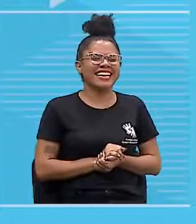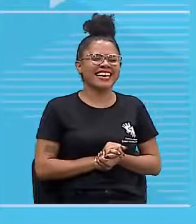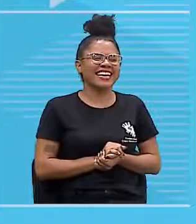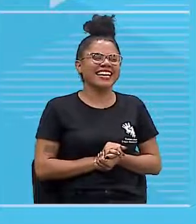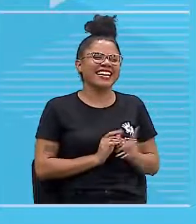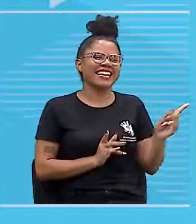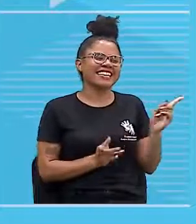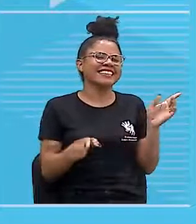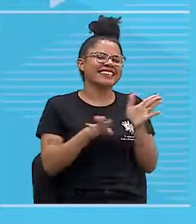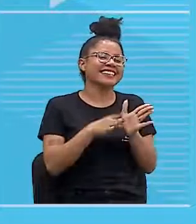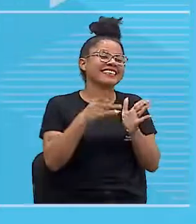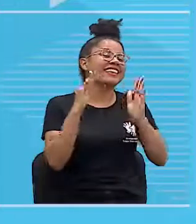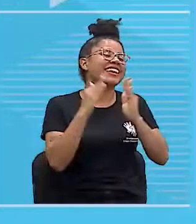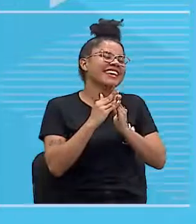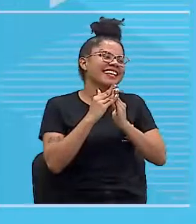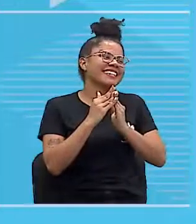onde é a sua casa filho